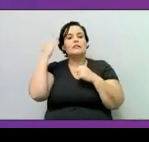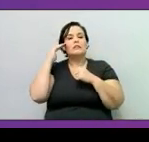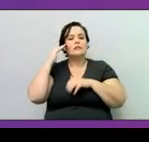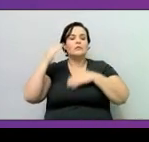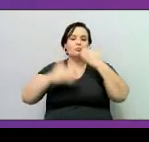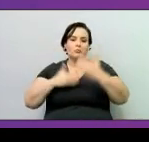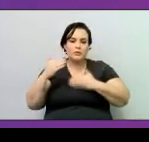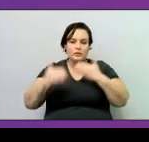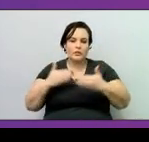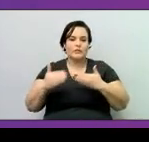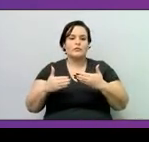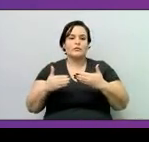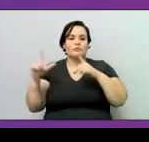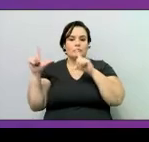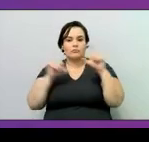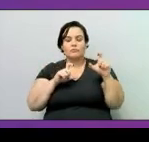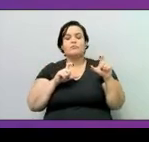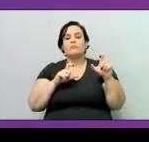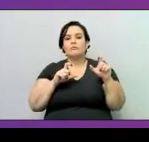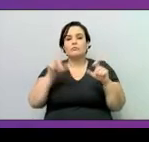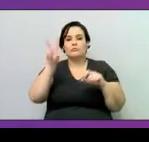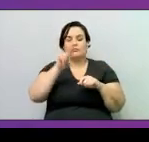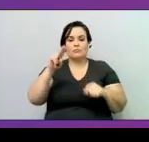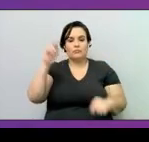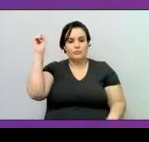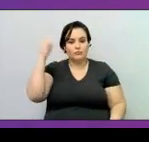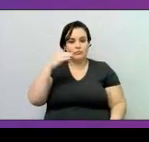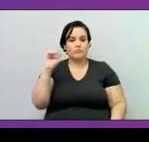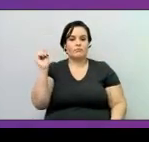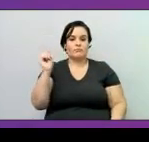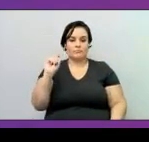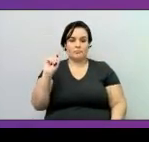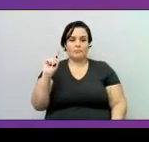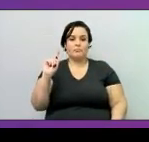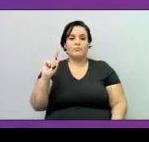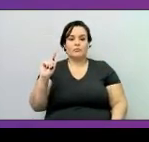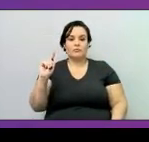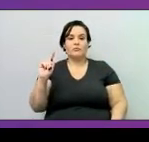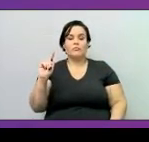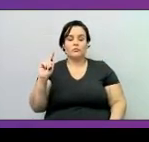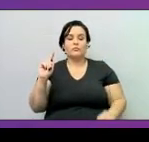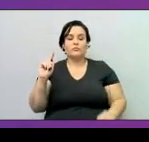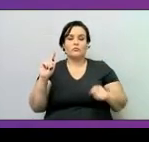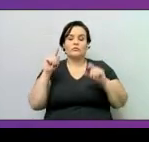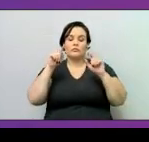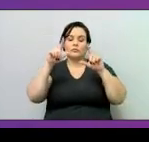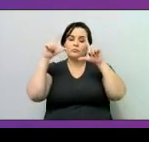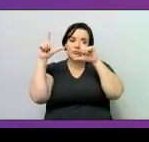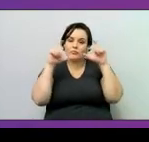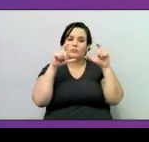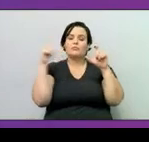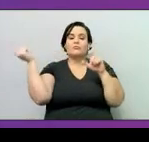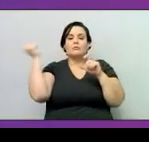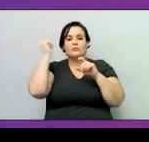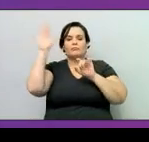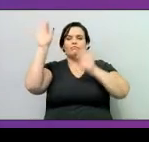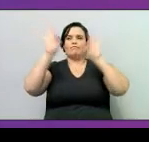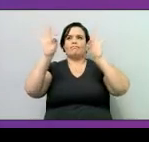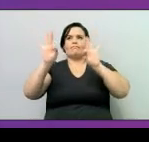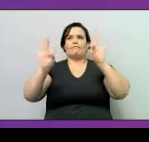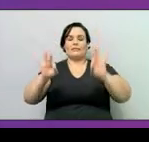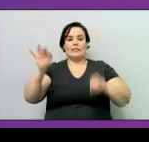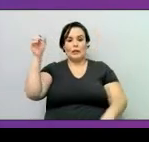a partir da luz e não a partir do dispositivo previamente preparada para você modelar essa luz para ter um bom